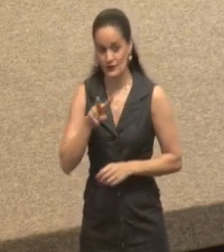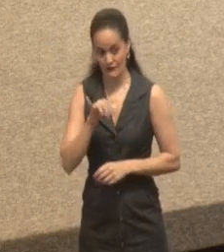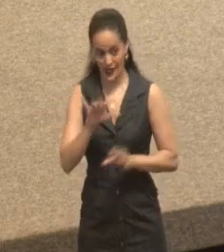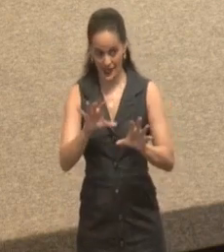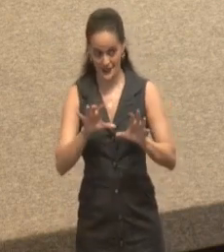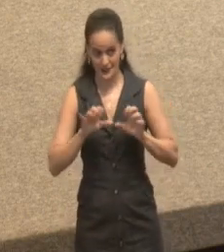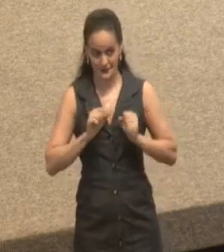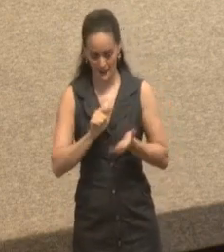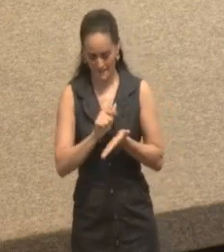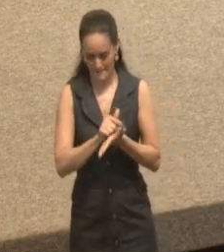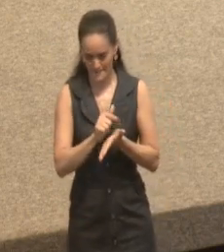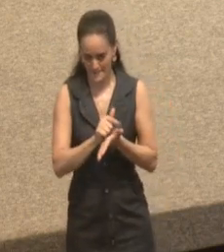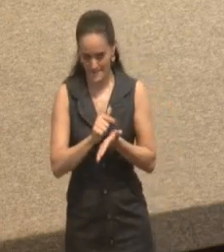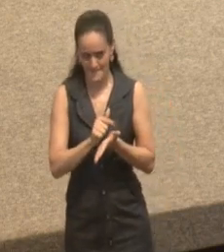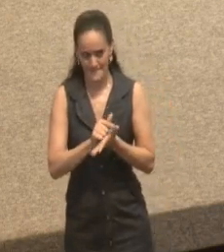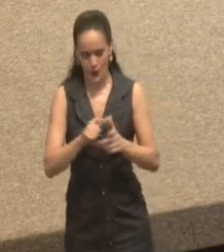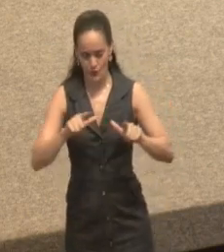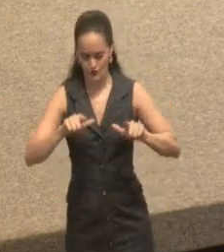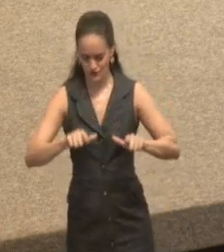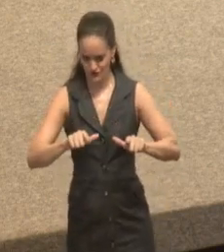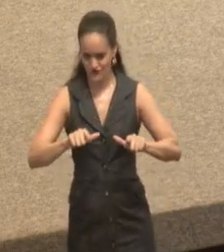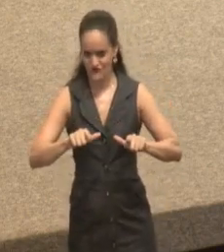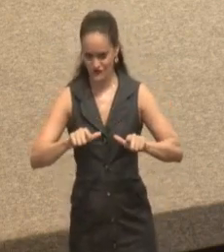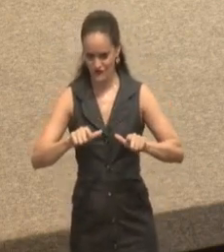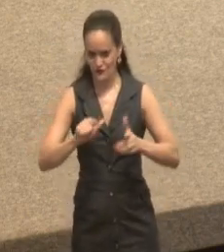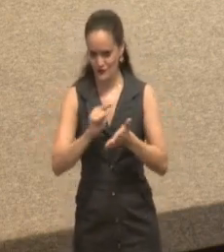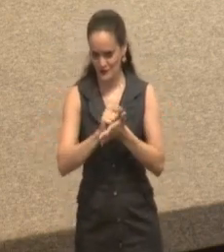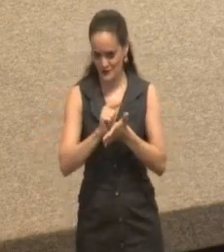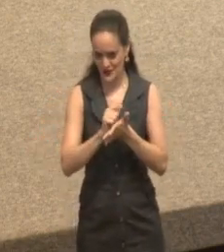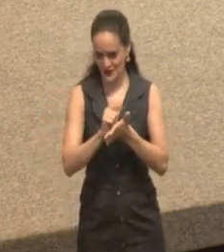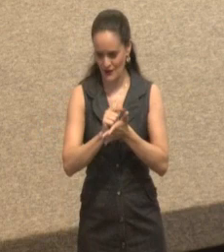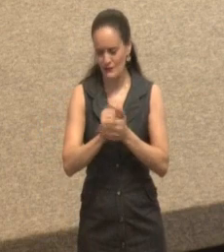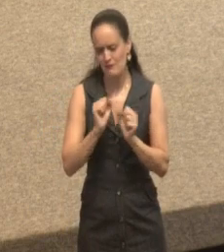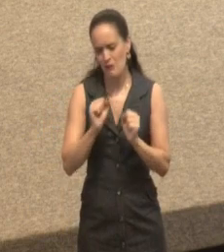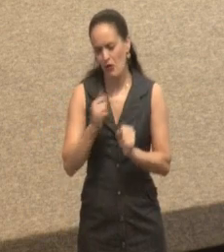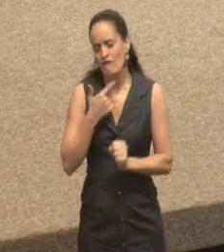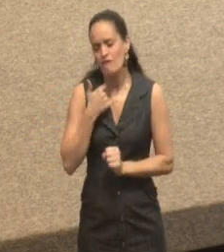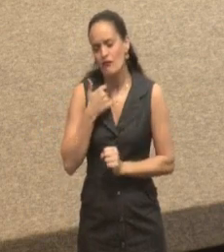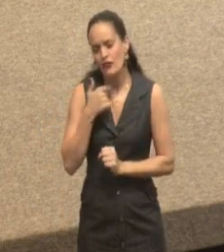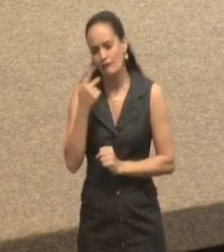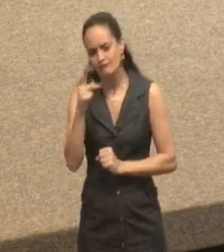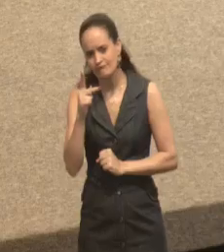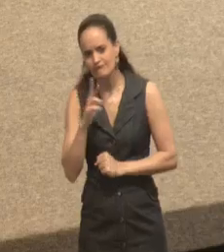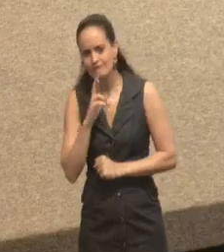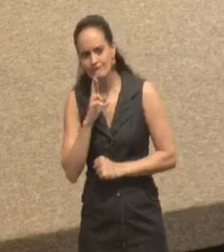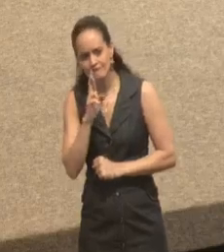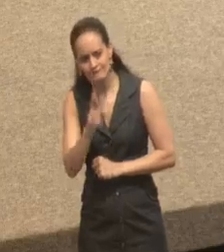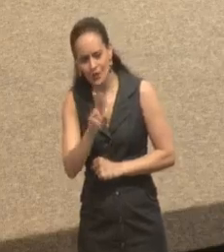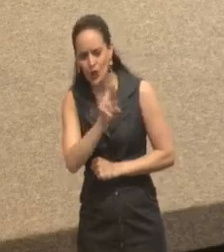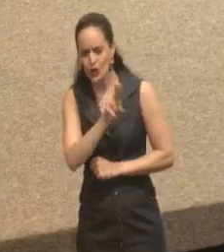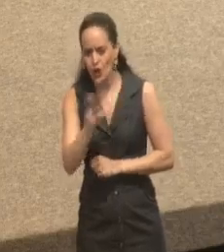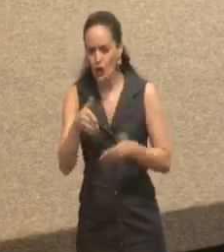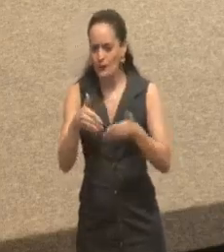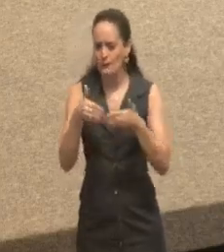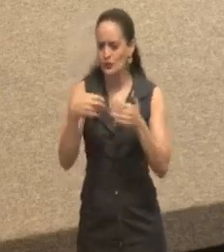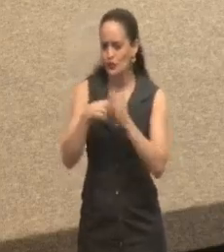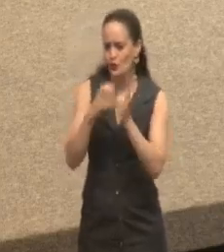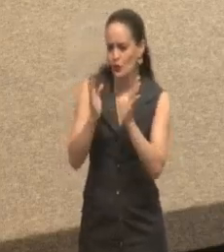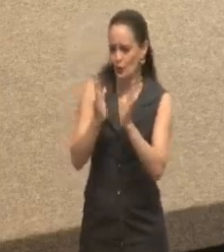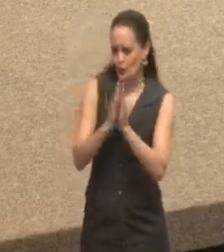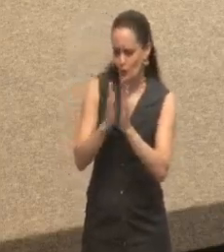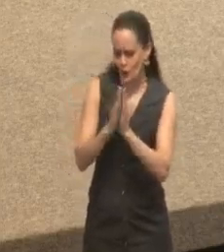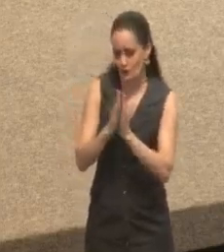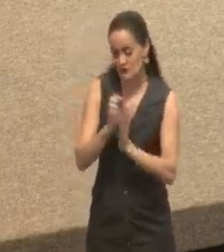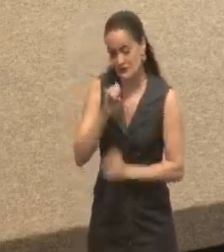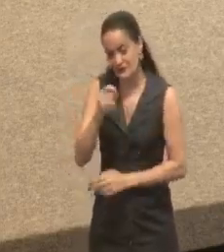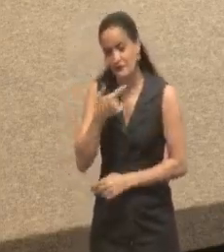pessoal que está aqui na frente um cartãozinho do visitante, onde você poderá pôr seu nome, seu pedido de oração, se